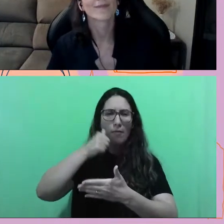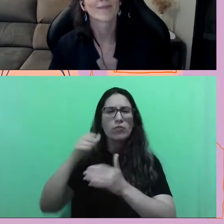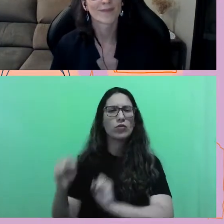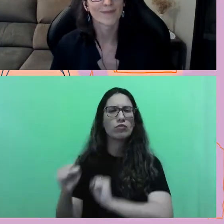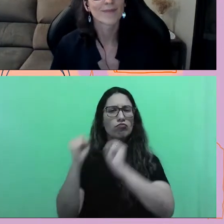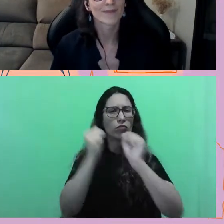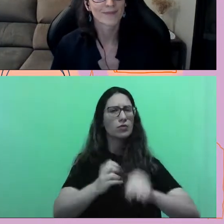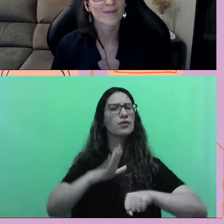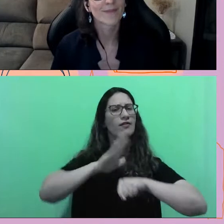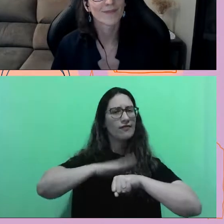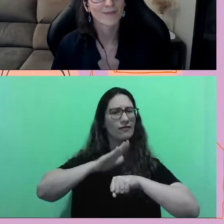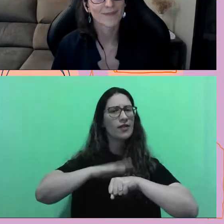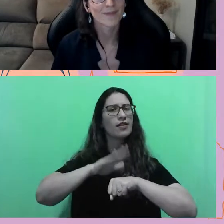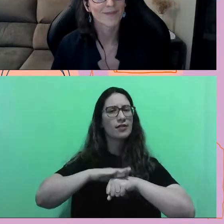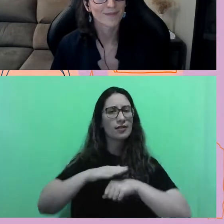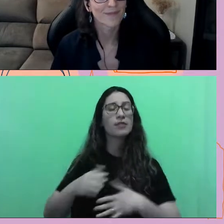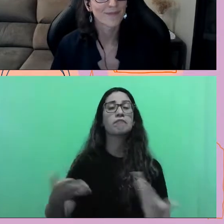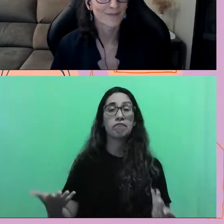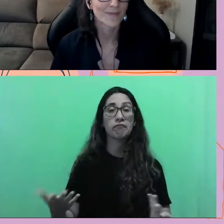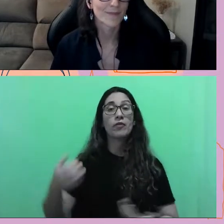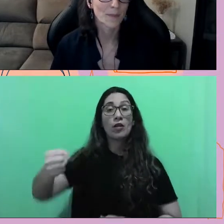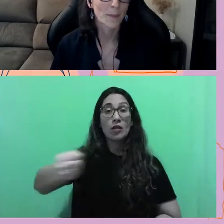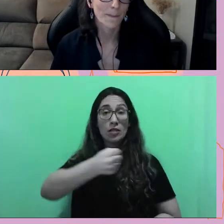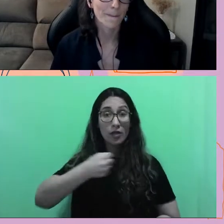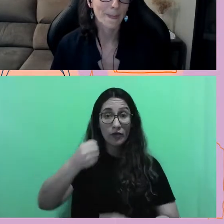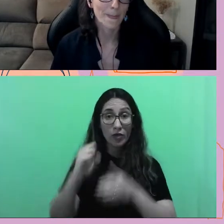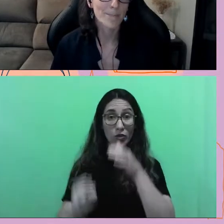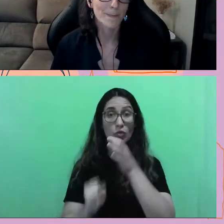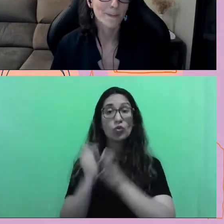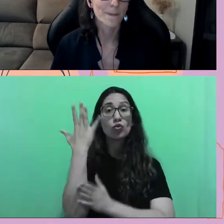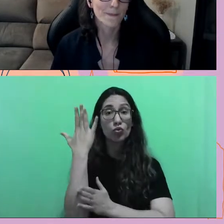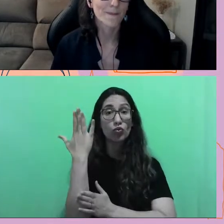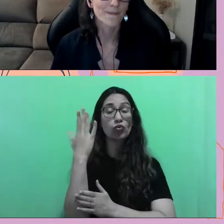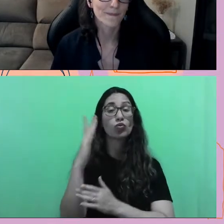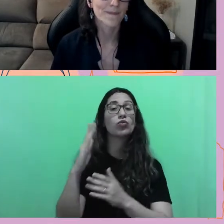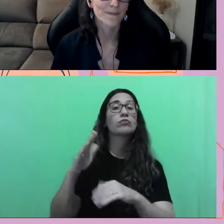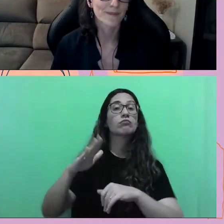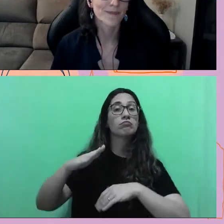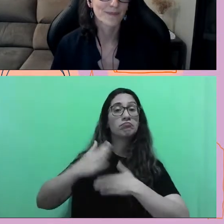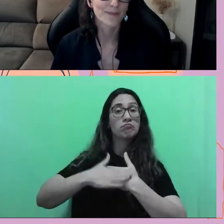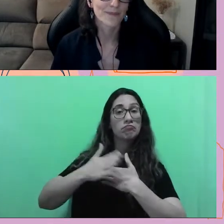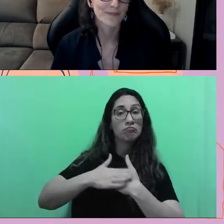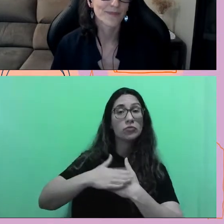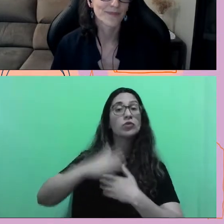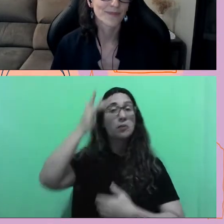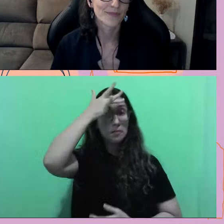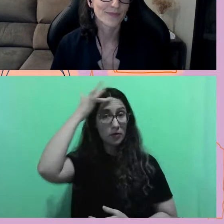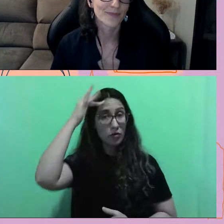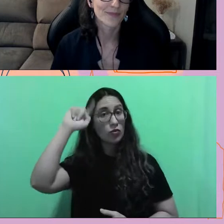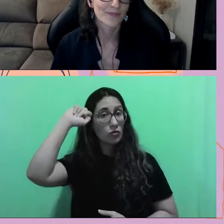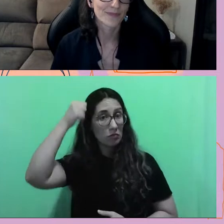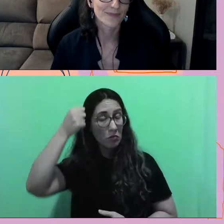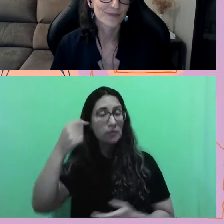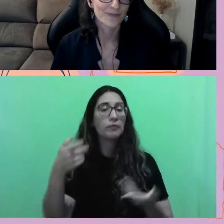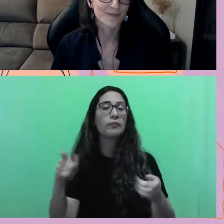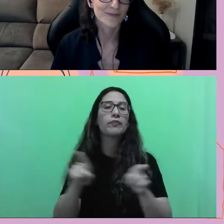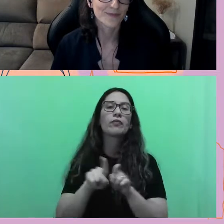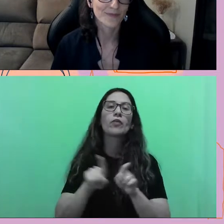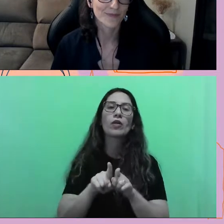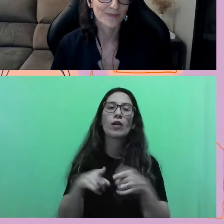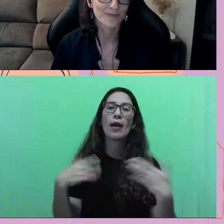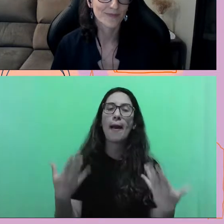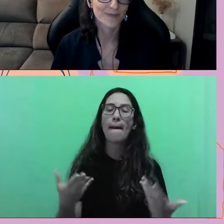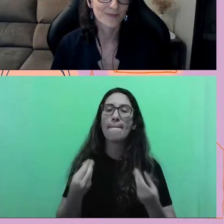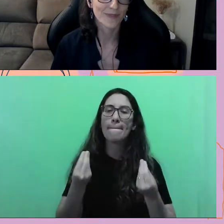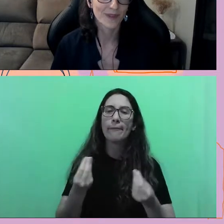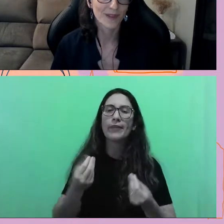fazer, né? A cerveja ela surge por mãos pretas. A cerveja ela surge para